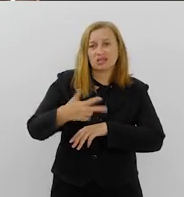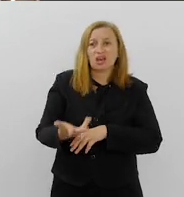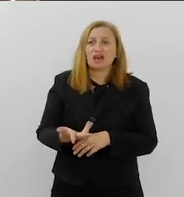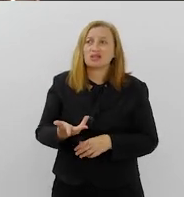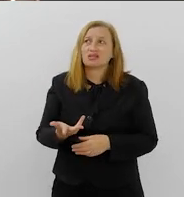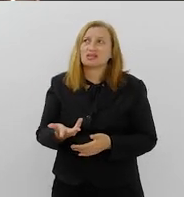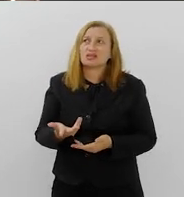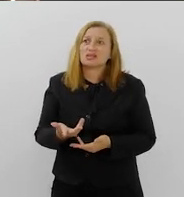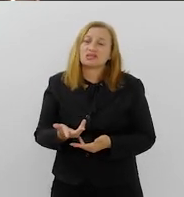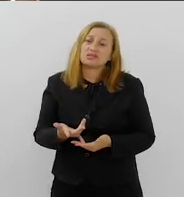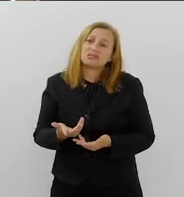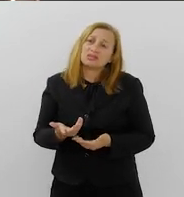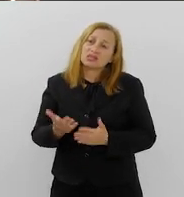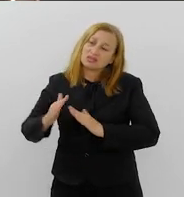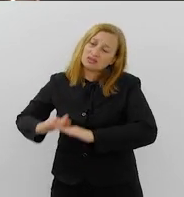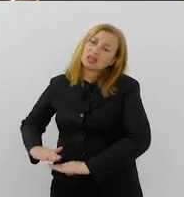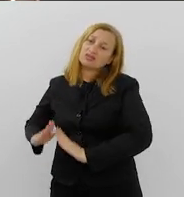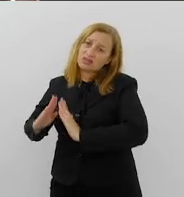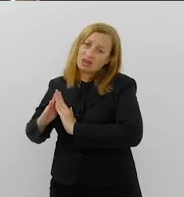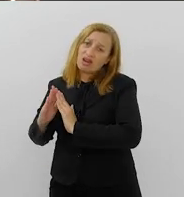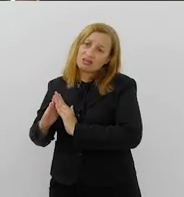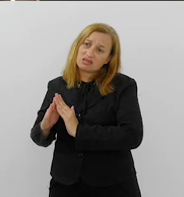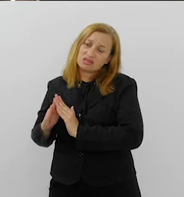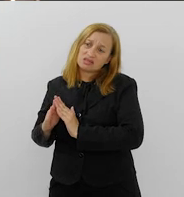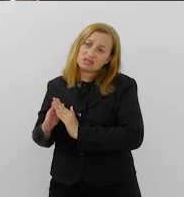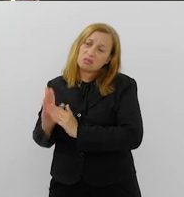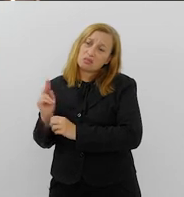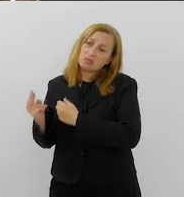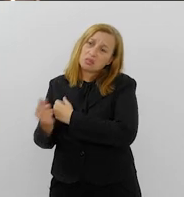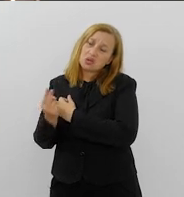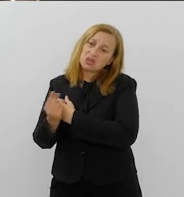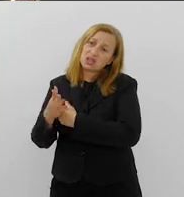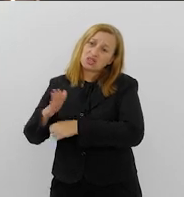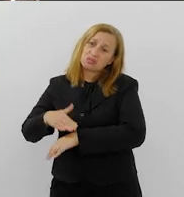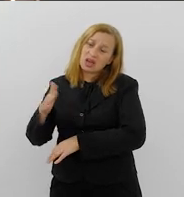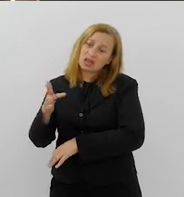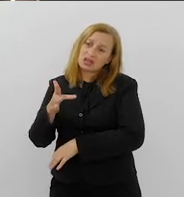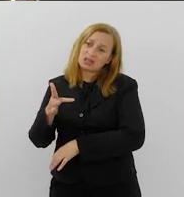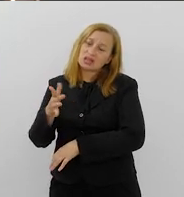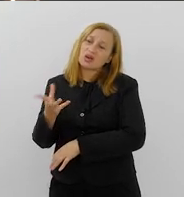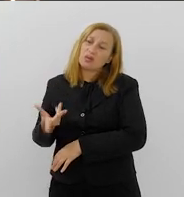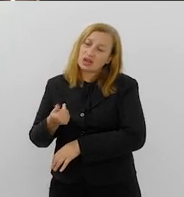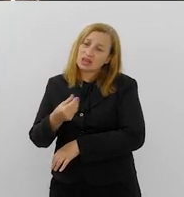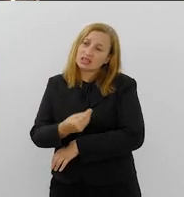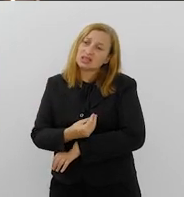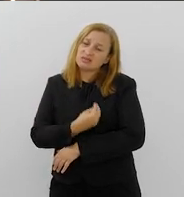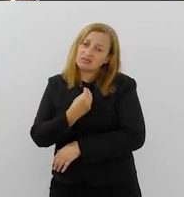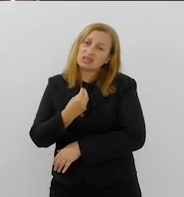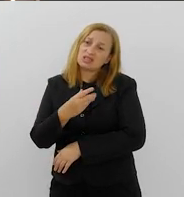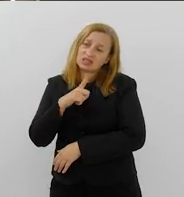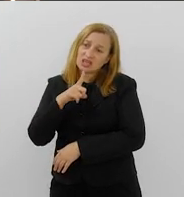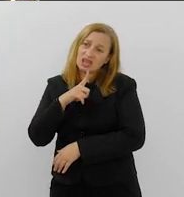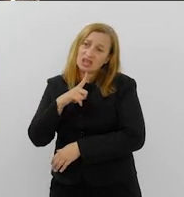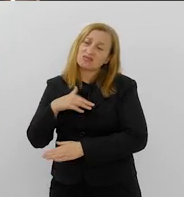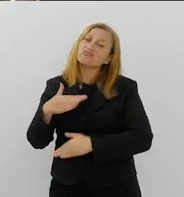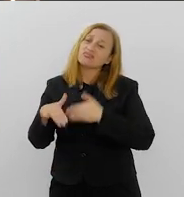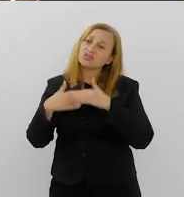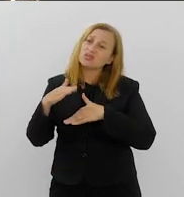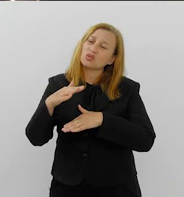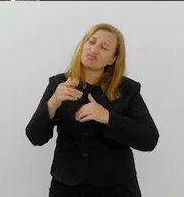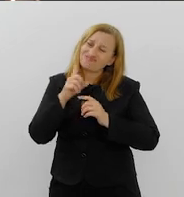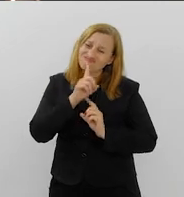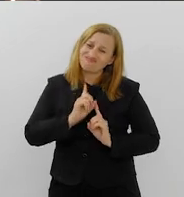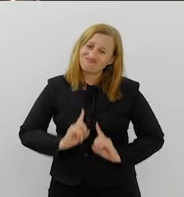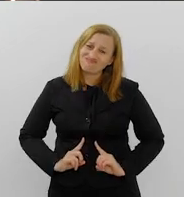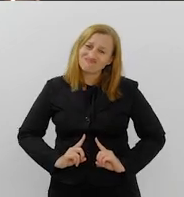cair na calçada, enfim, acaba tendo que ficar dentro de casa porque se protege mais assim, tem mais qualidade de vida, né? E ela acaba